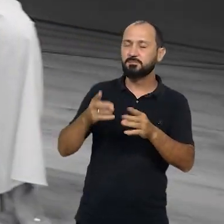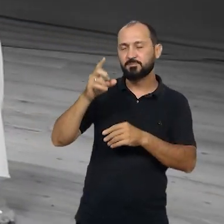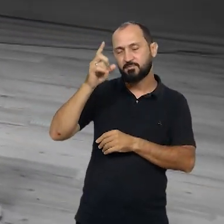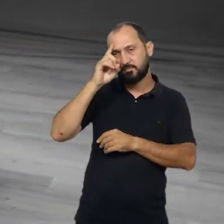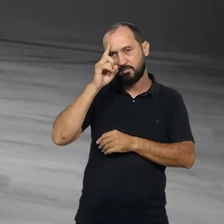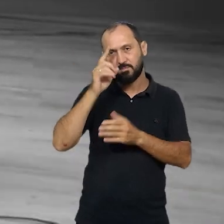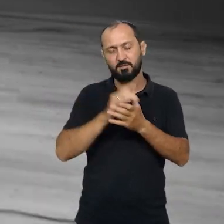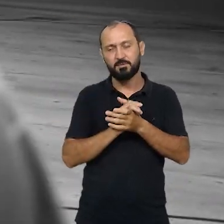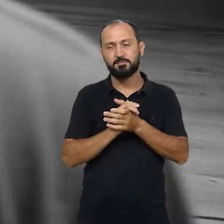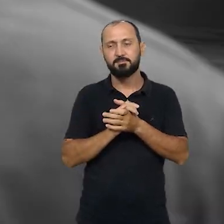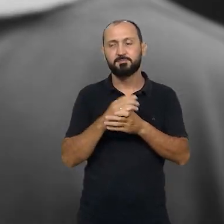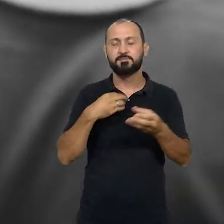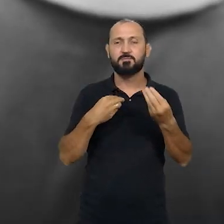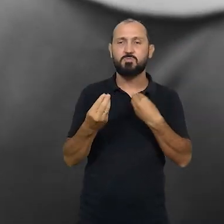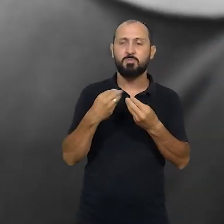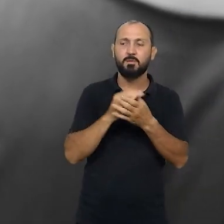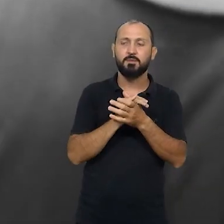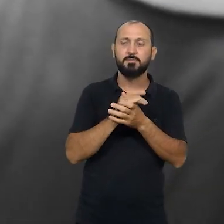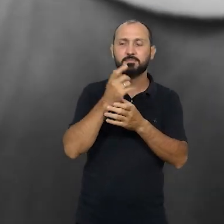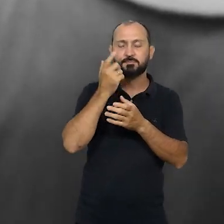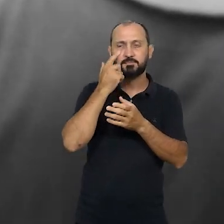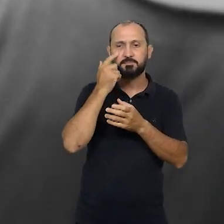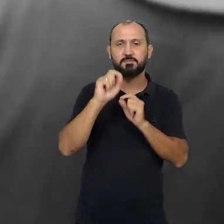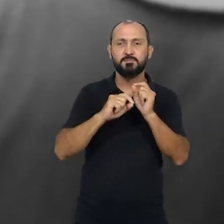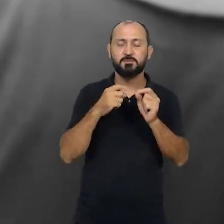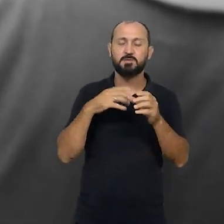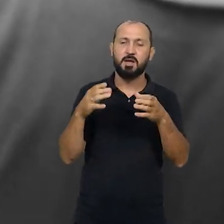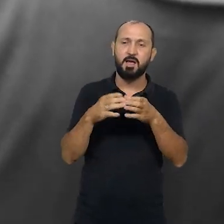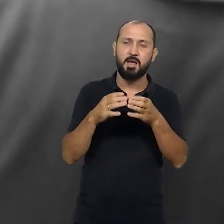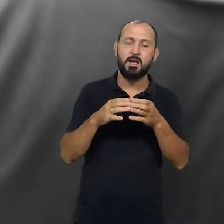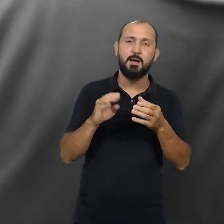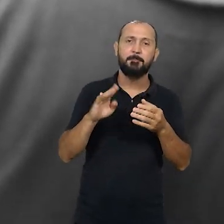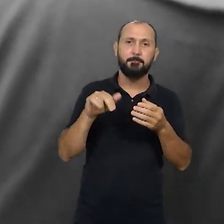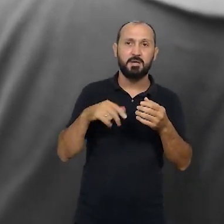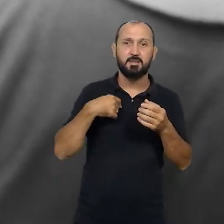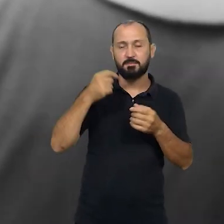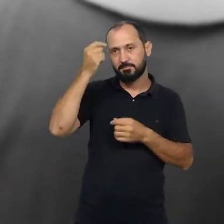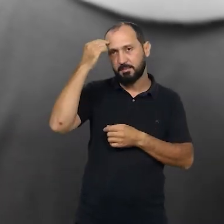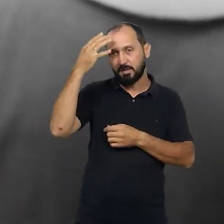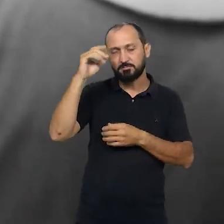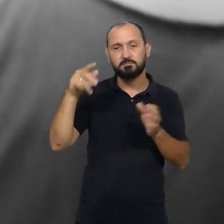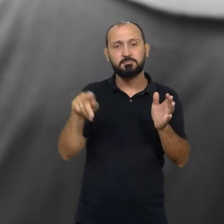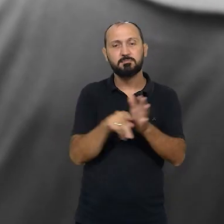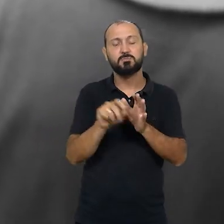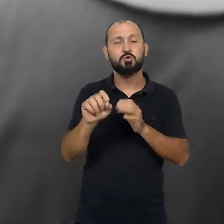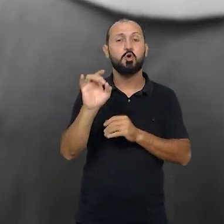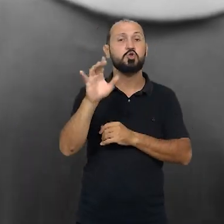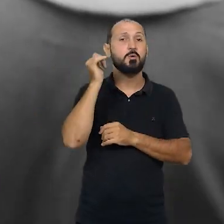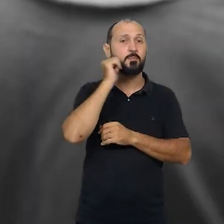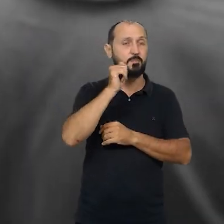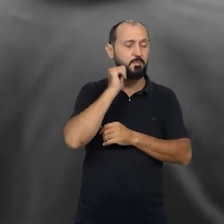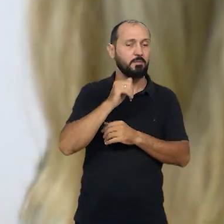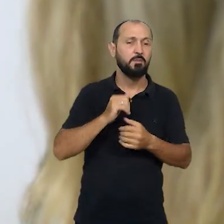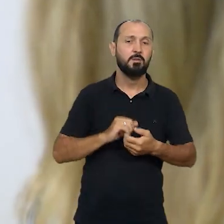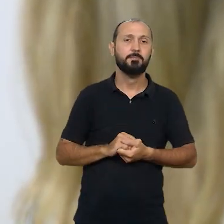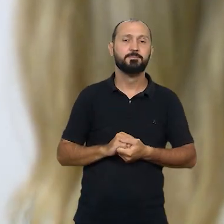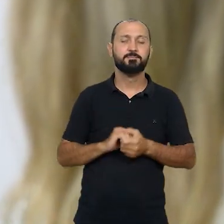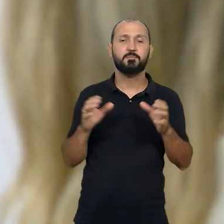carreira em si, assim, tocando com banda de escola. Aí criava uma banda, ia pra outra, e sei que. E aí foi fazendo